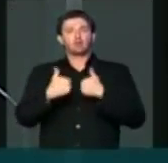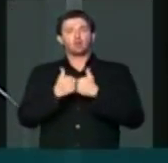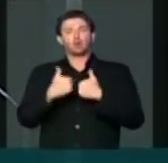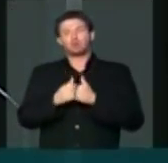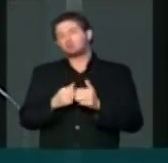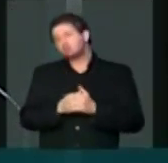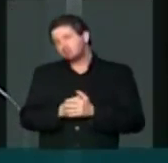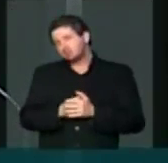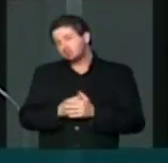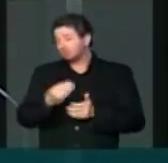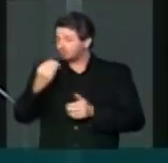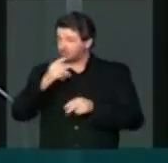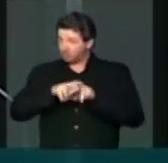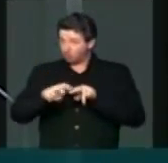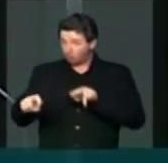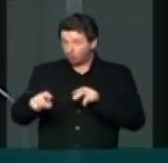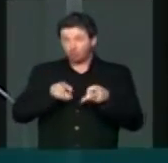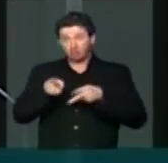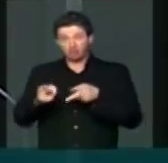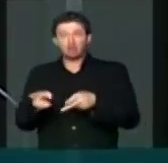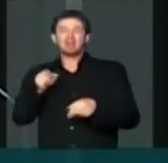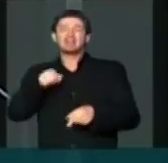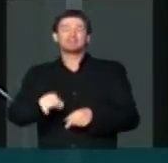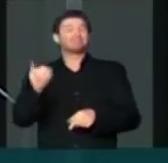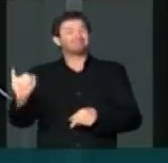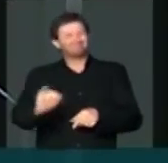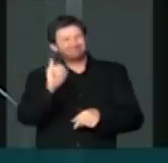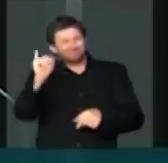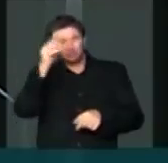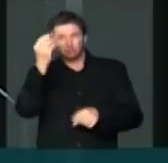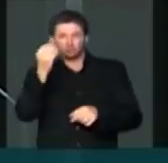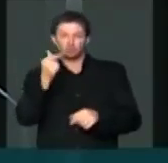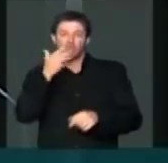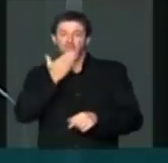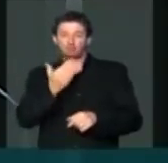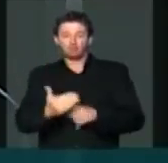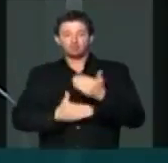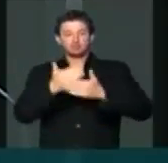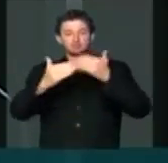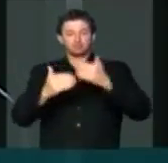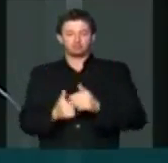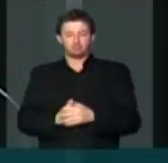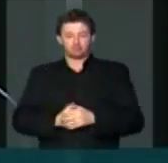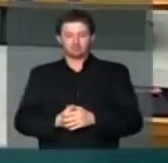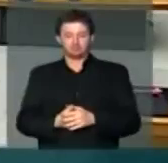Esse é um ponto importante para o debate do desenvolvimento.